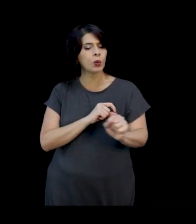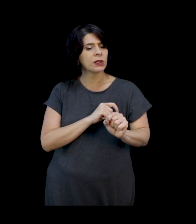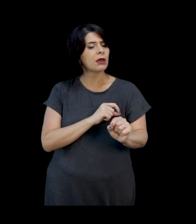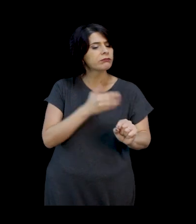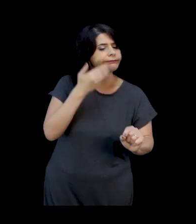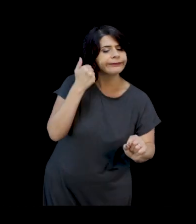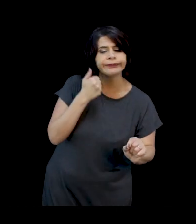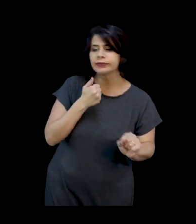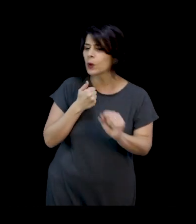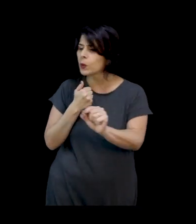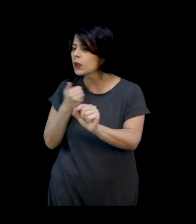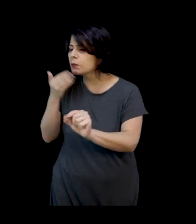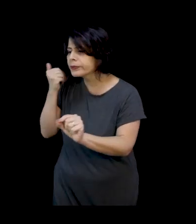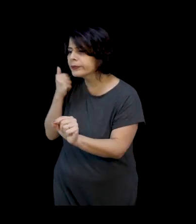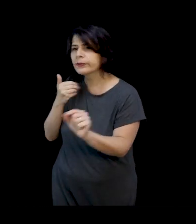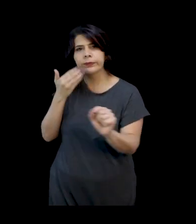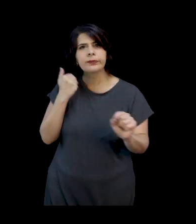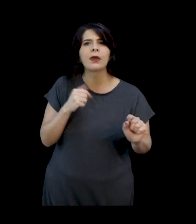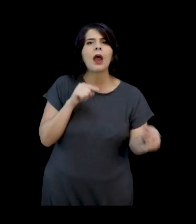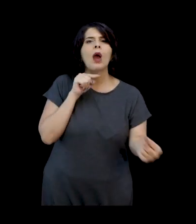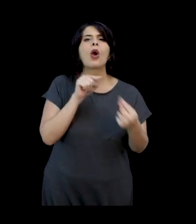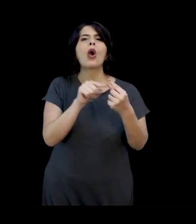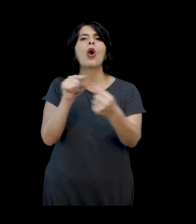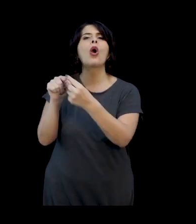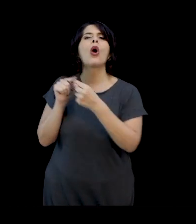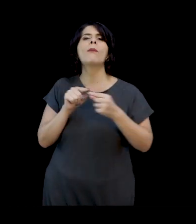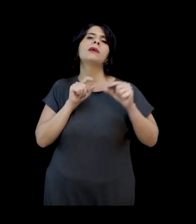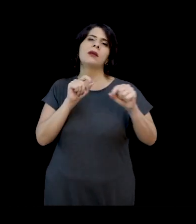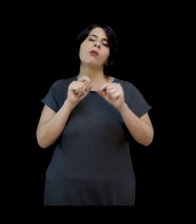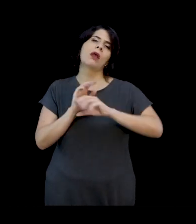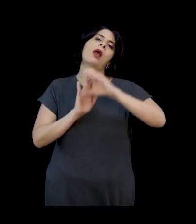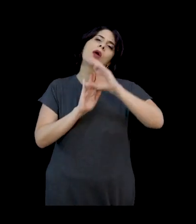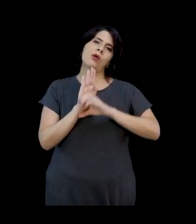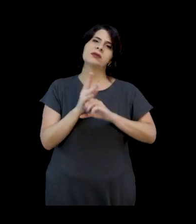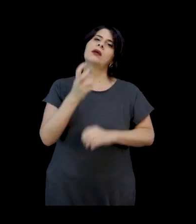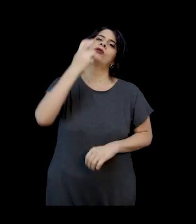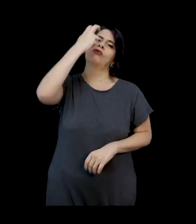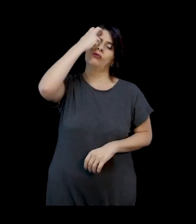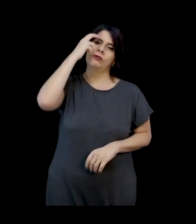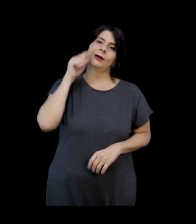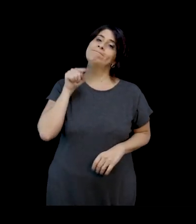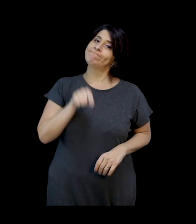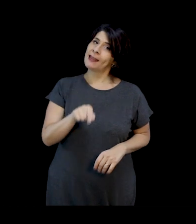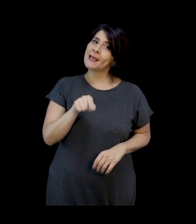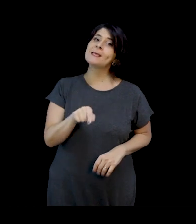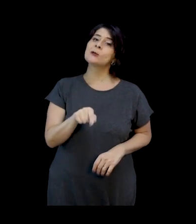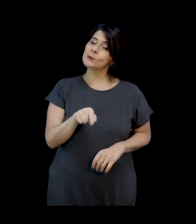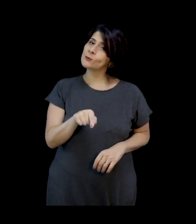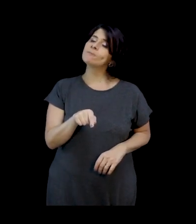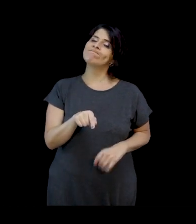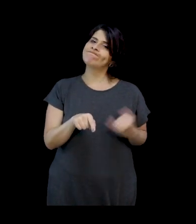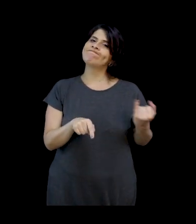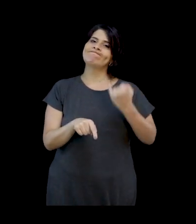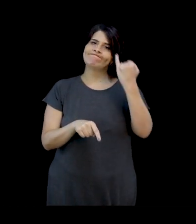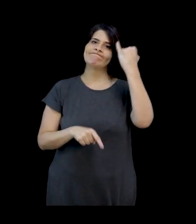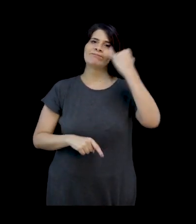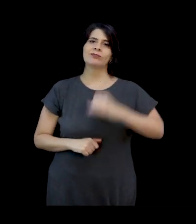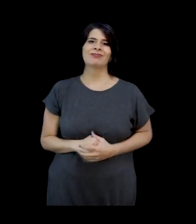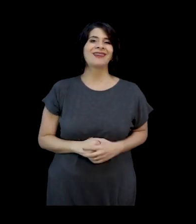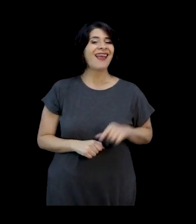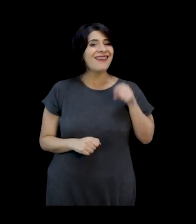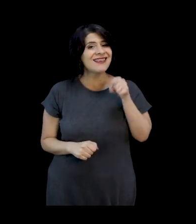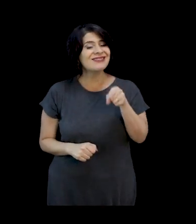na determinação de quais produtos culturais realmente correspondem a este conceito de cultura. Eu acho que